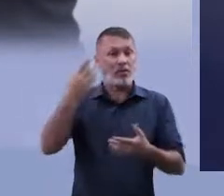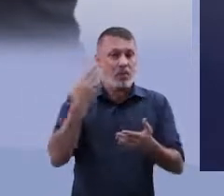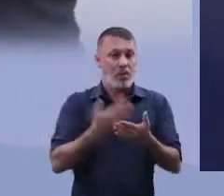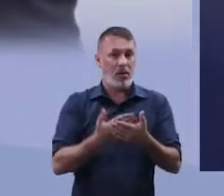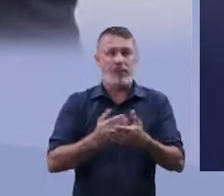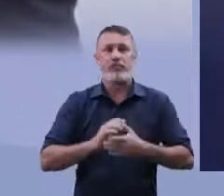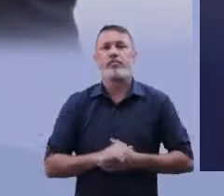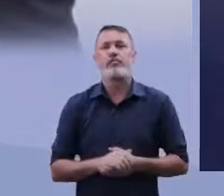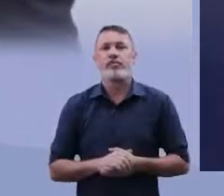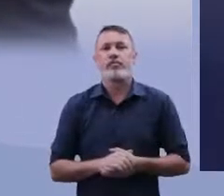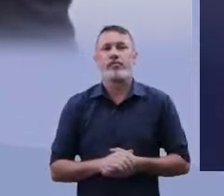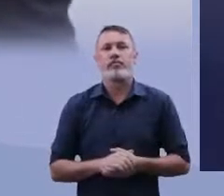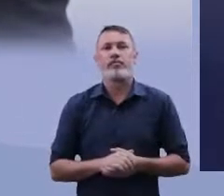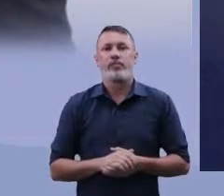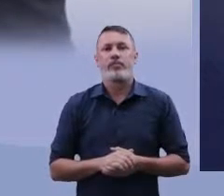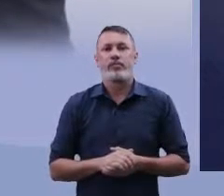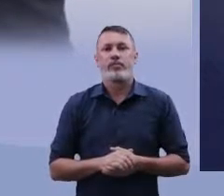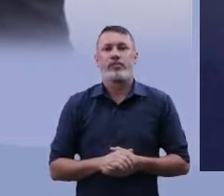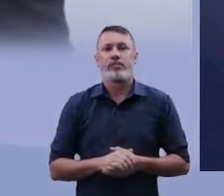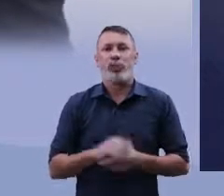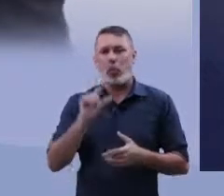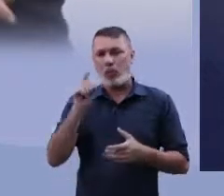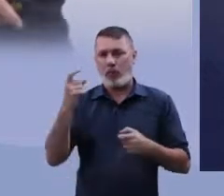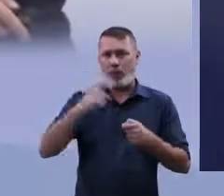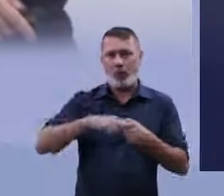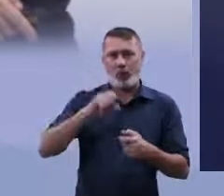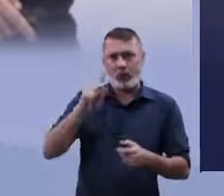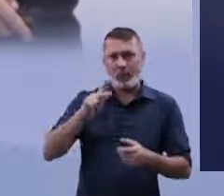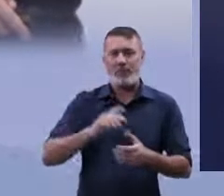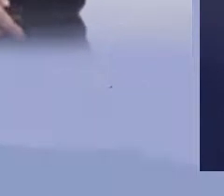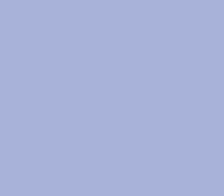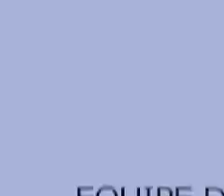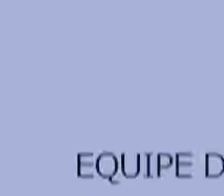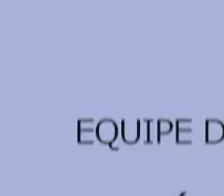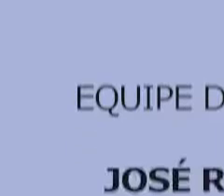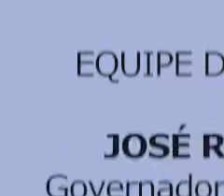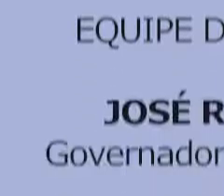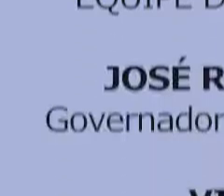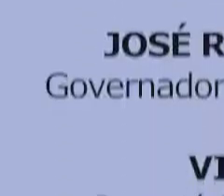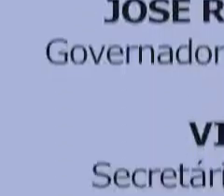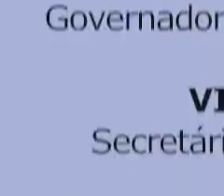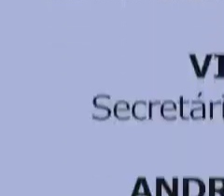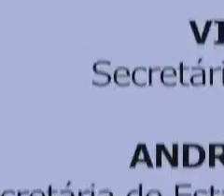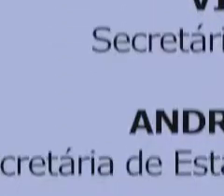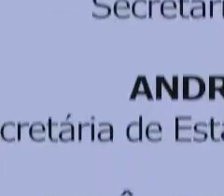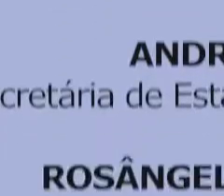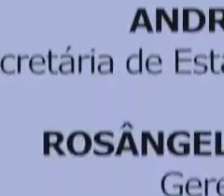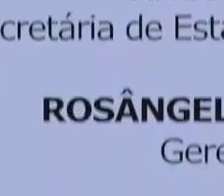encontro. Até a nossa próxima aula. Daqui a pouco a gente está de volta, beleza?